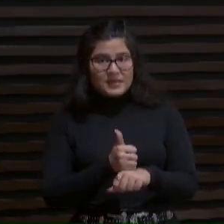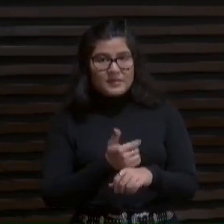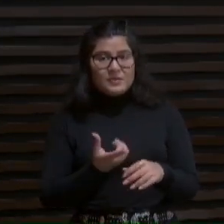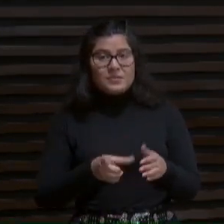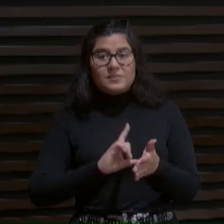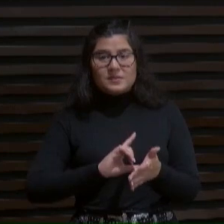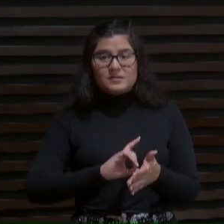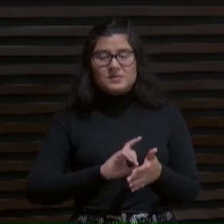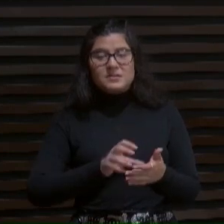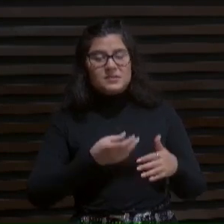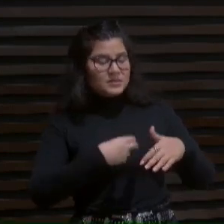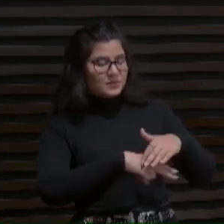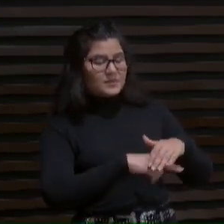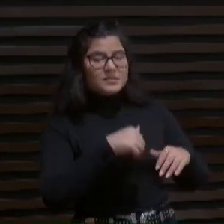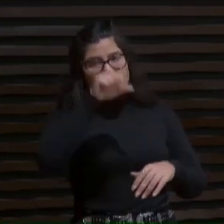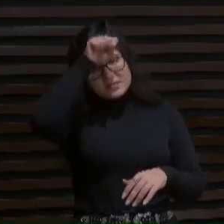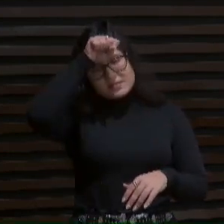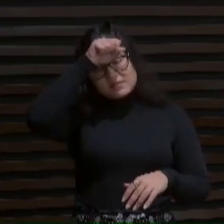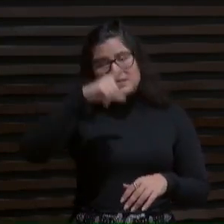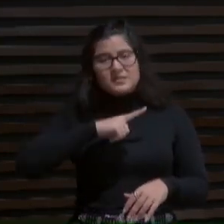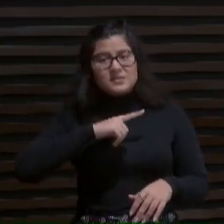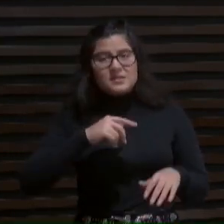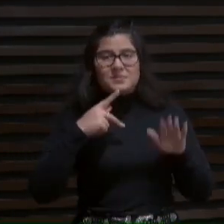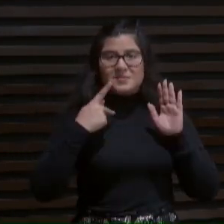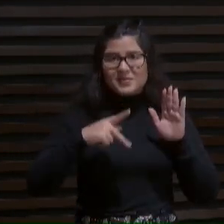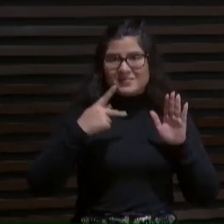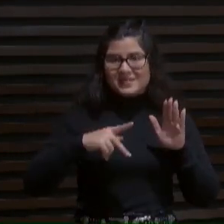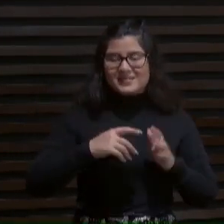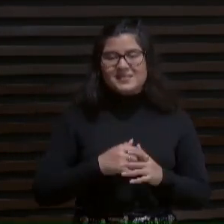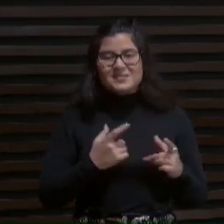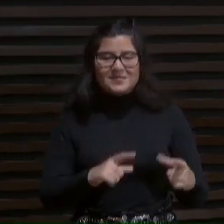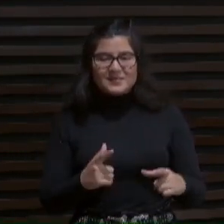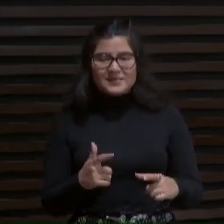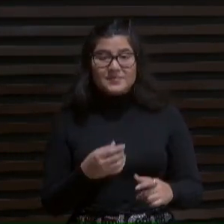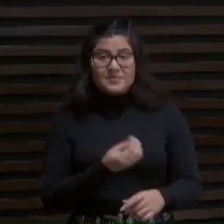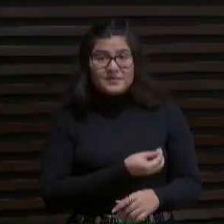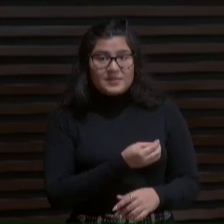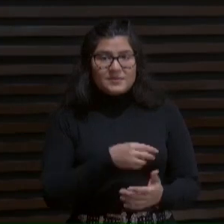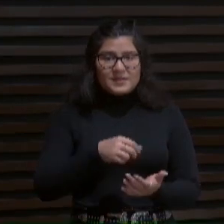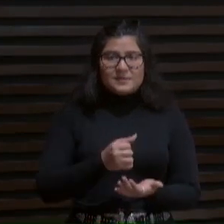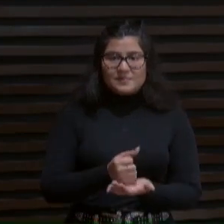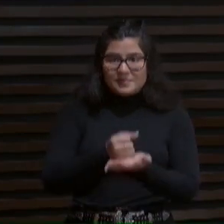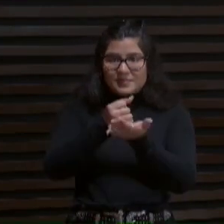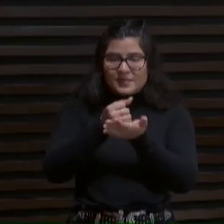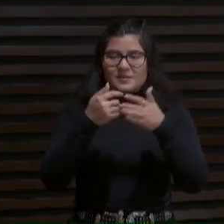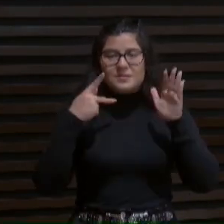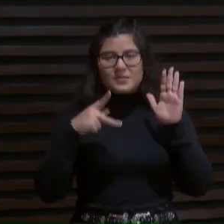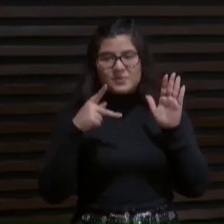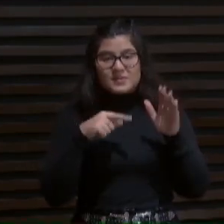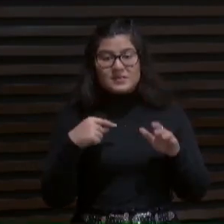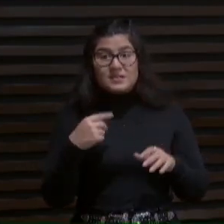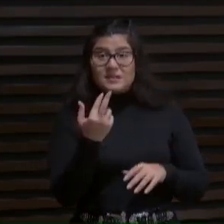havia uma promessa de um lugar. Mas ele vivia baseado numa promessa. Assim como nós vivemos baseados numa promessa,